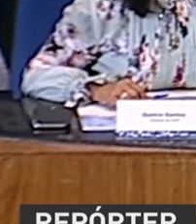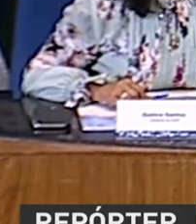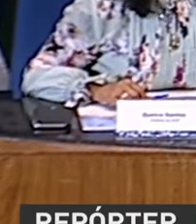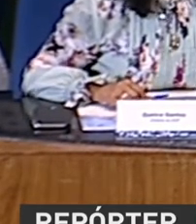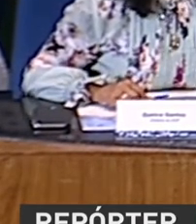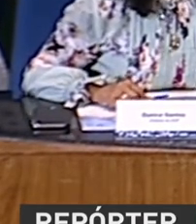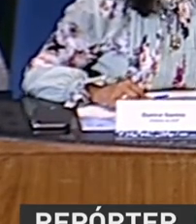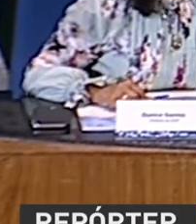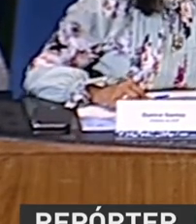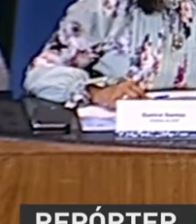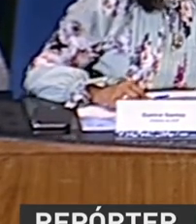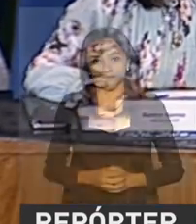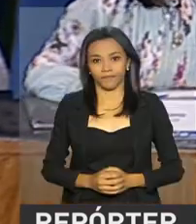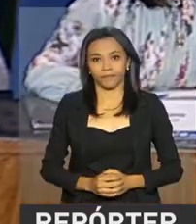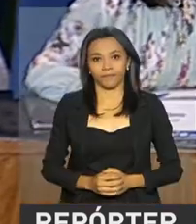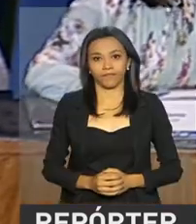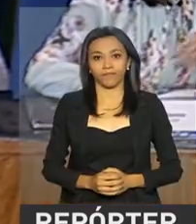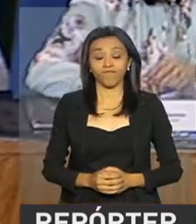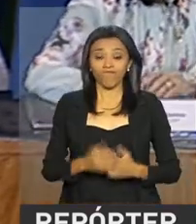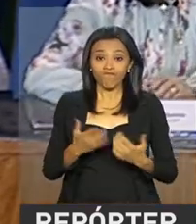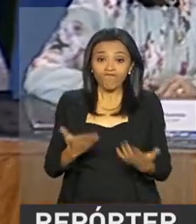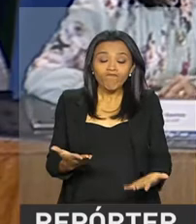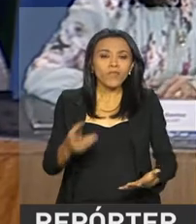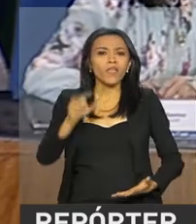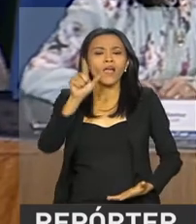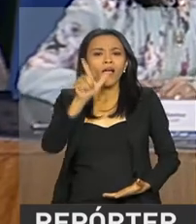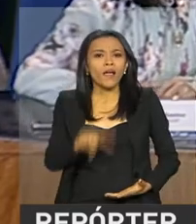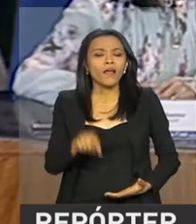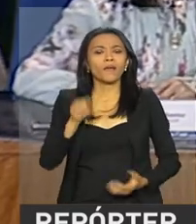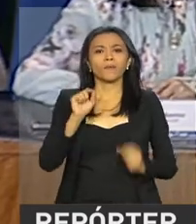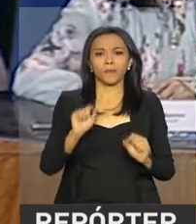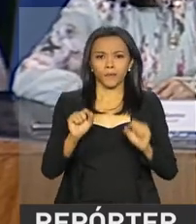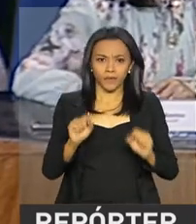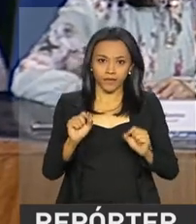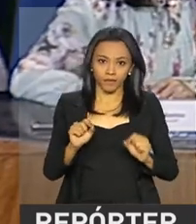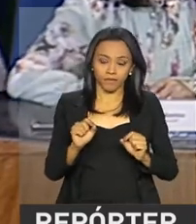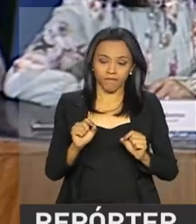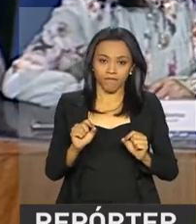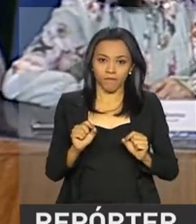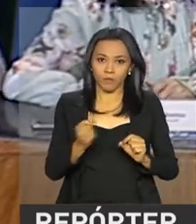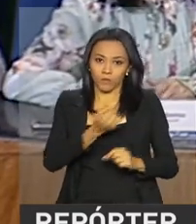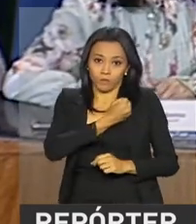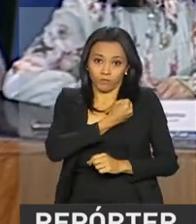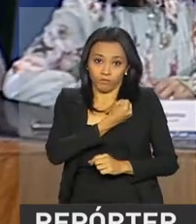É o item que eles não podem levar para a prova. É isso o maior número que estão eliminando.